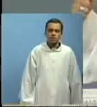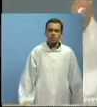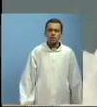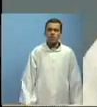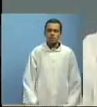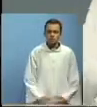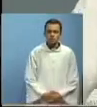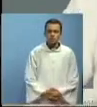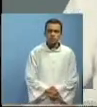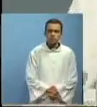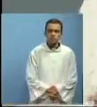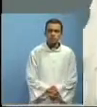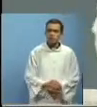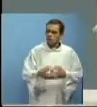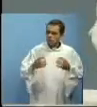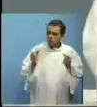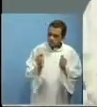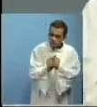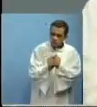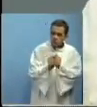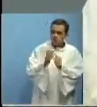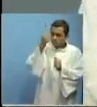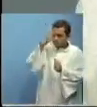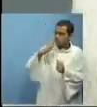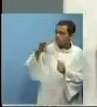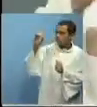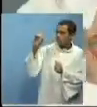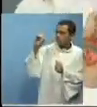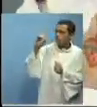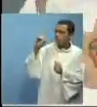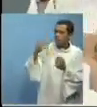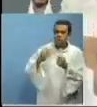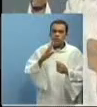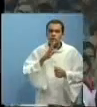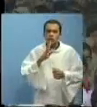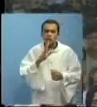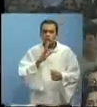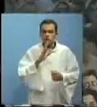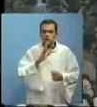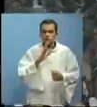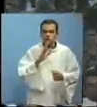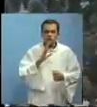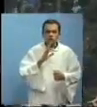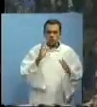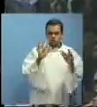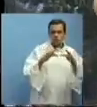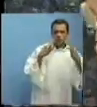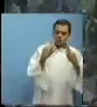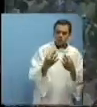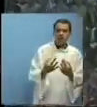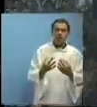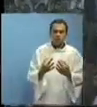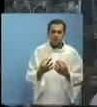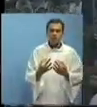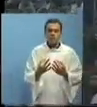luz do Sacramento nós descobrimos juntos e aprofundamos a teologia da sexualidade EA gente tem percebido